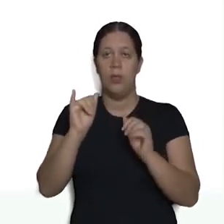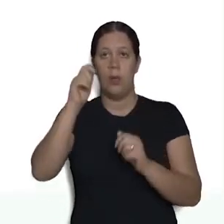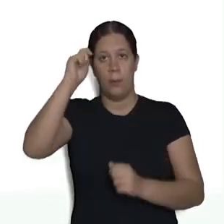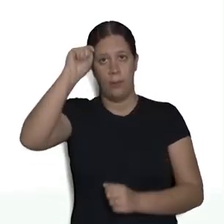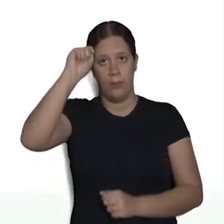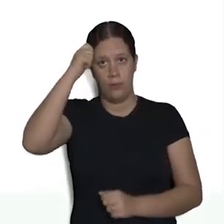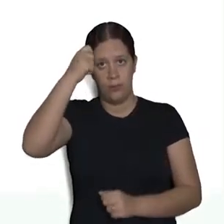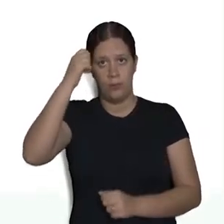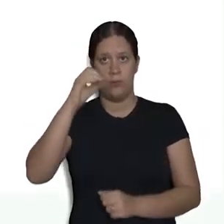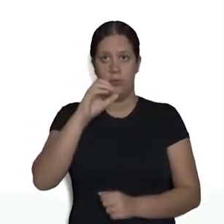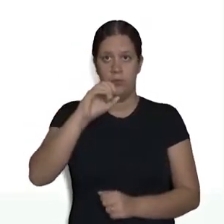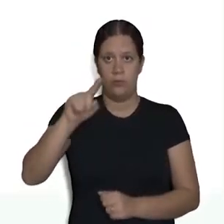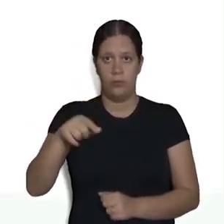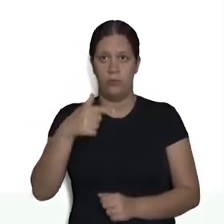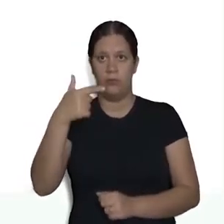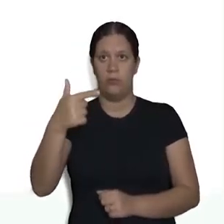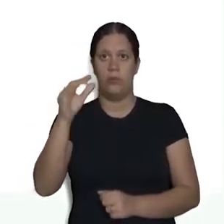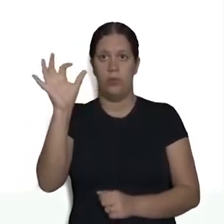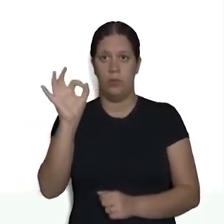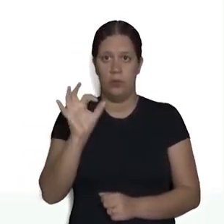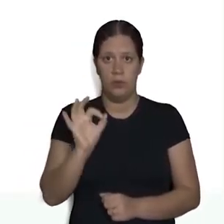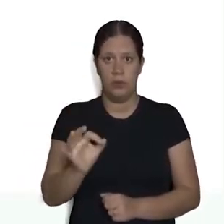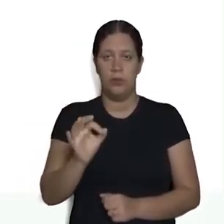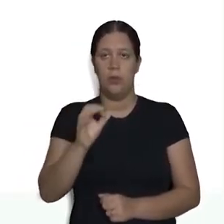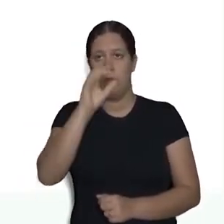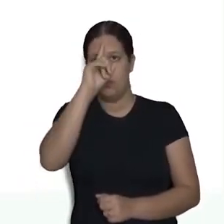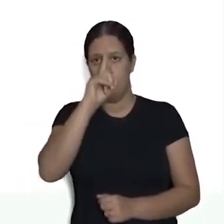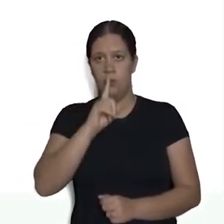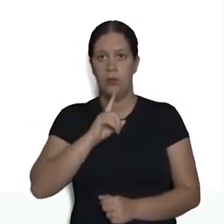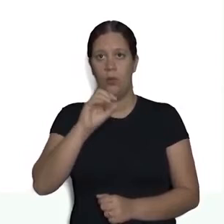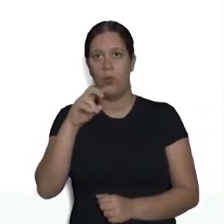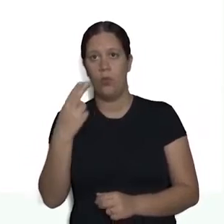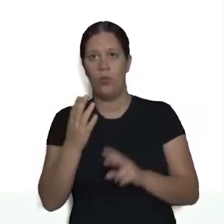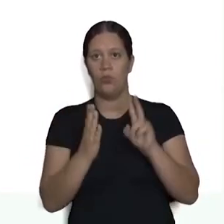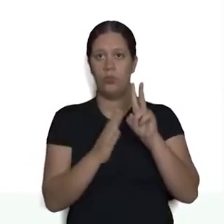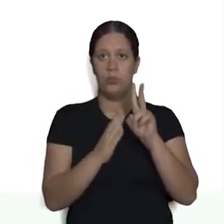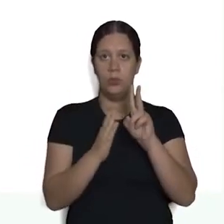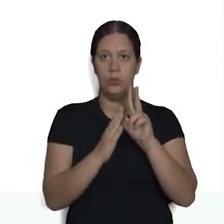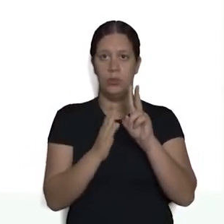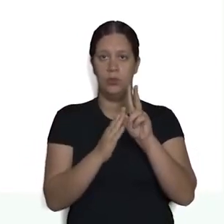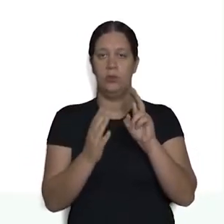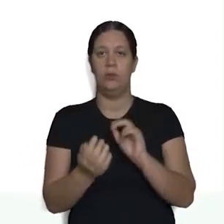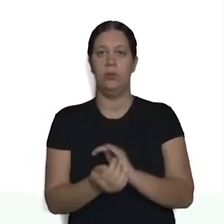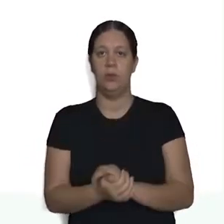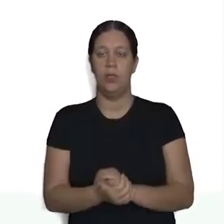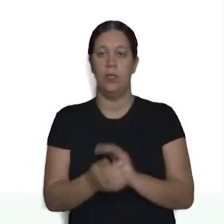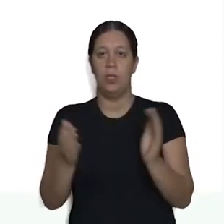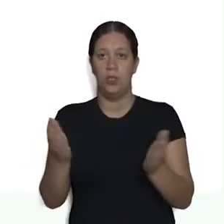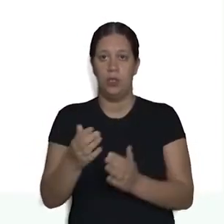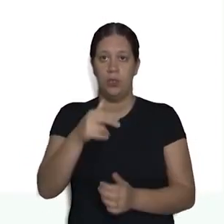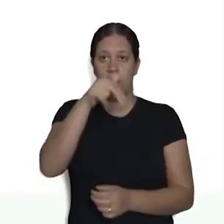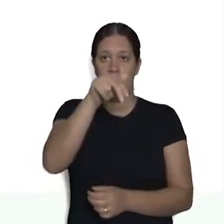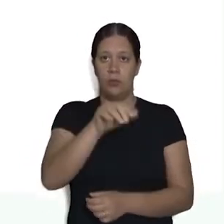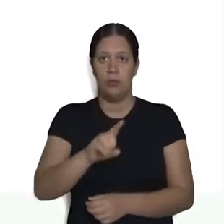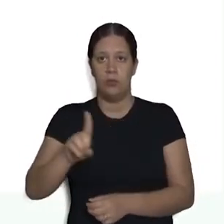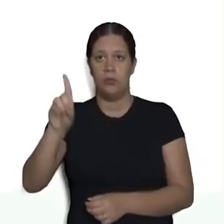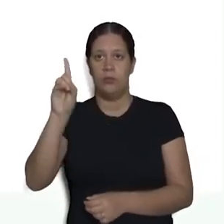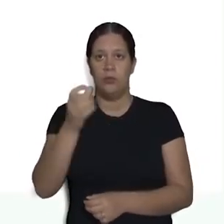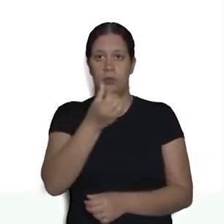pretas e 0,2% de amarelos ou indígenas. Já no Nordeste, a gente